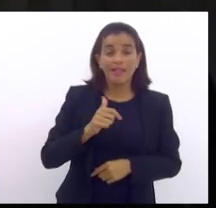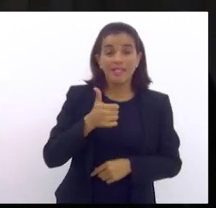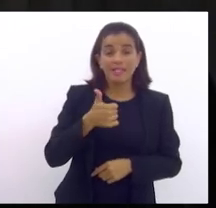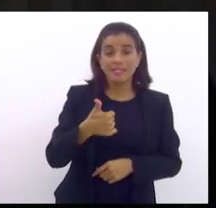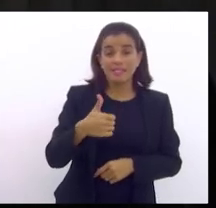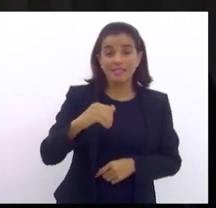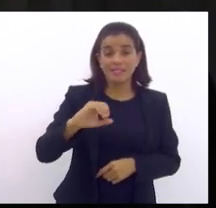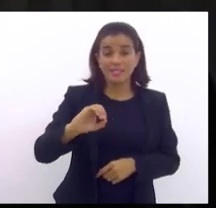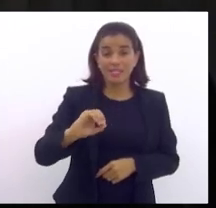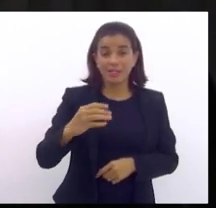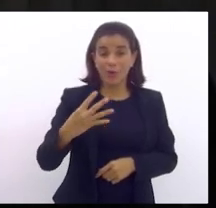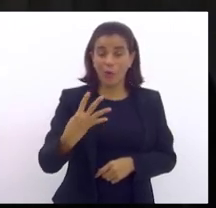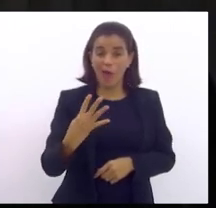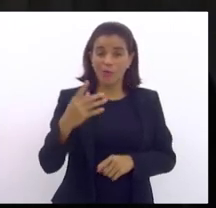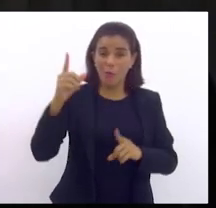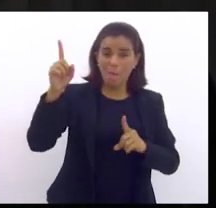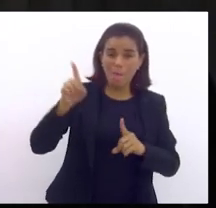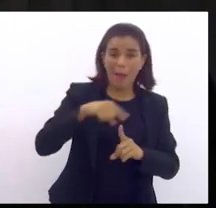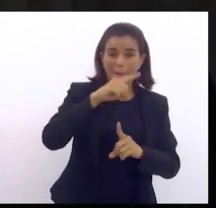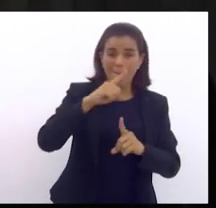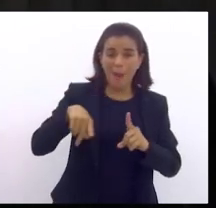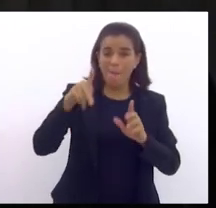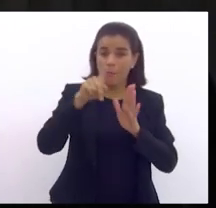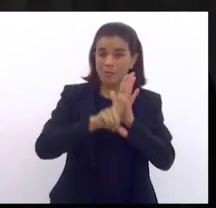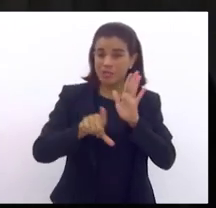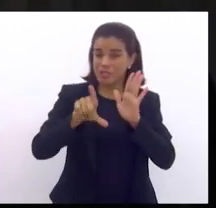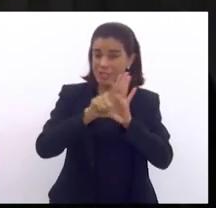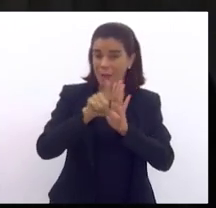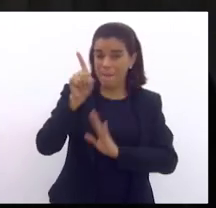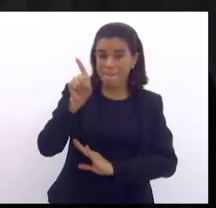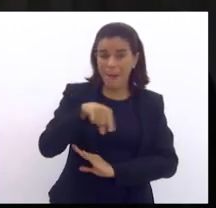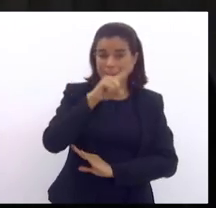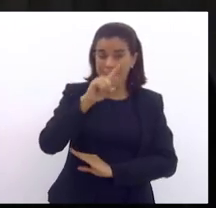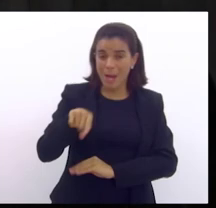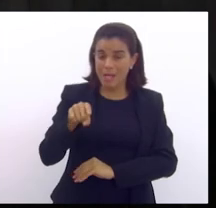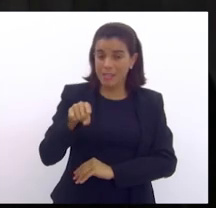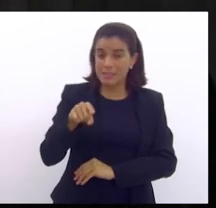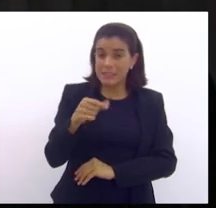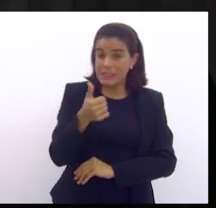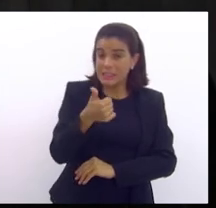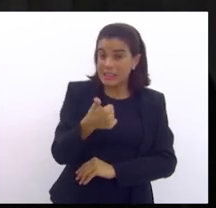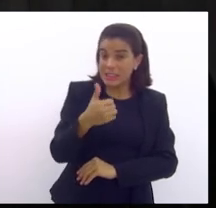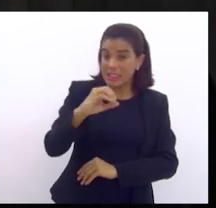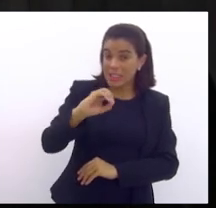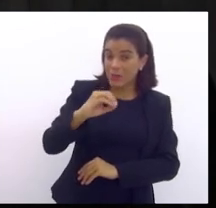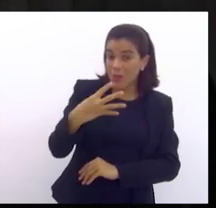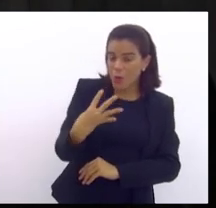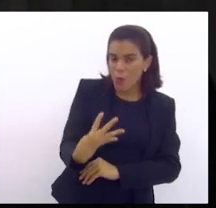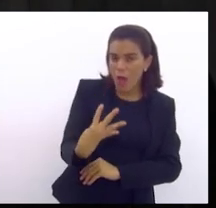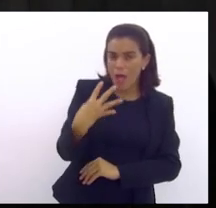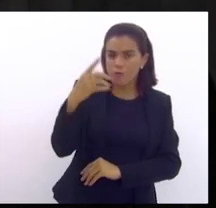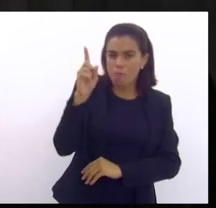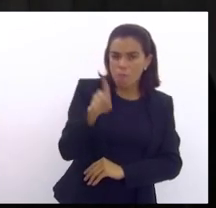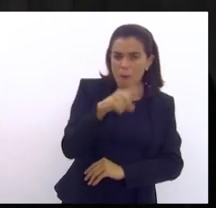104 vetos em pautas. Quando você bota 104 vetos em pautas, você vai